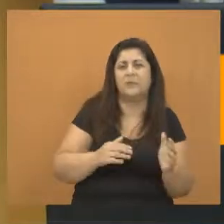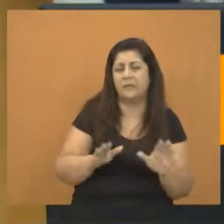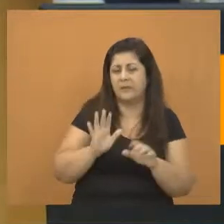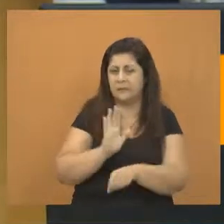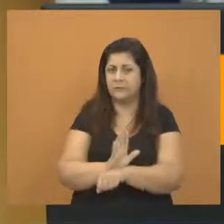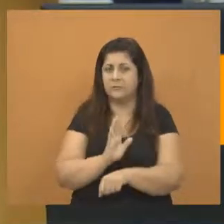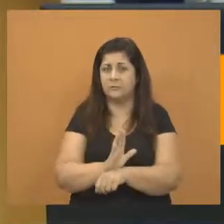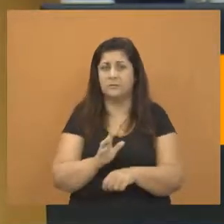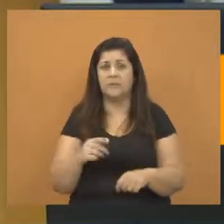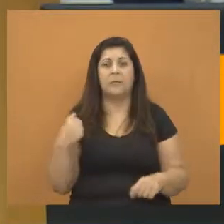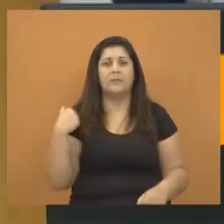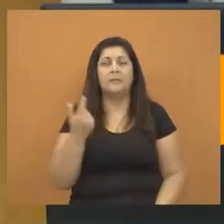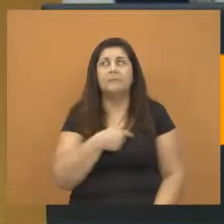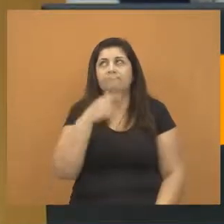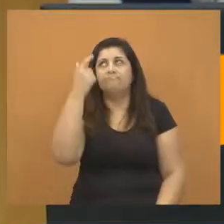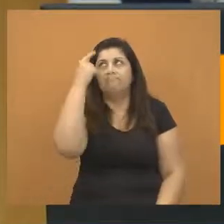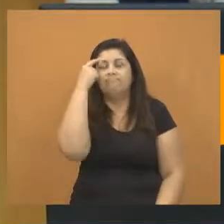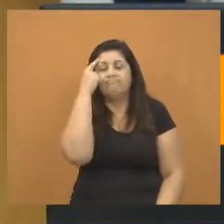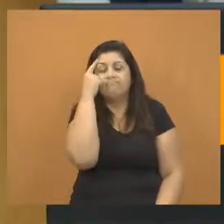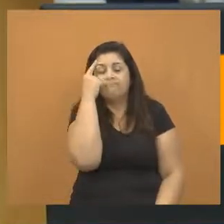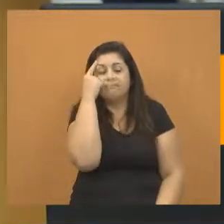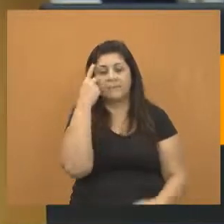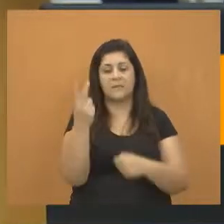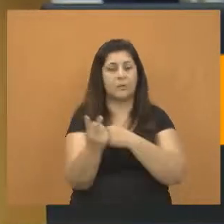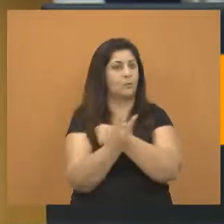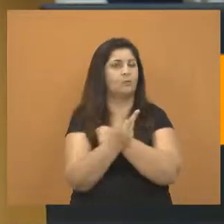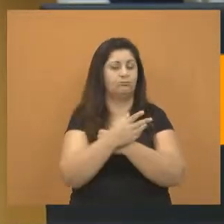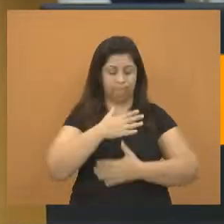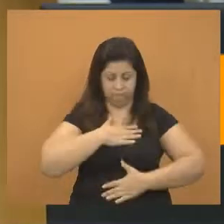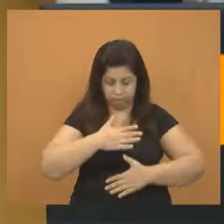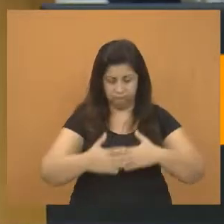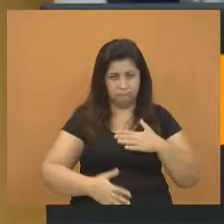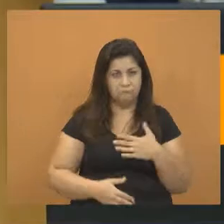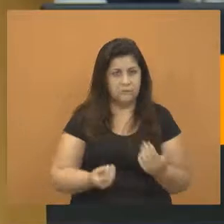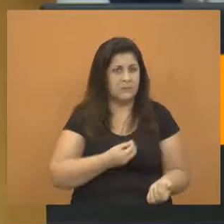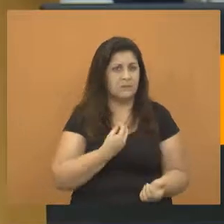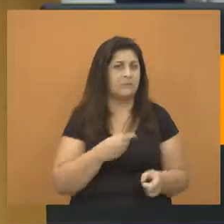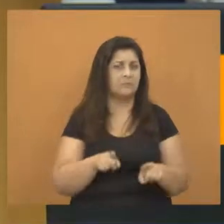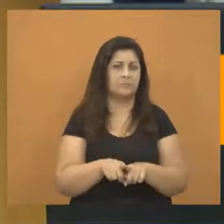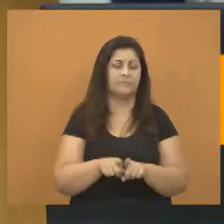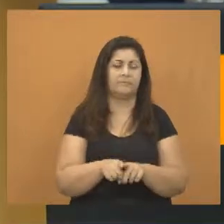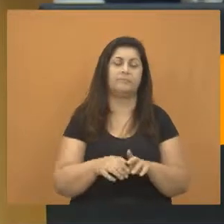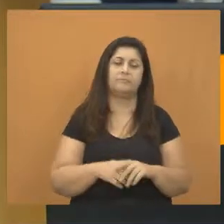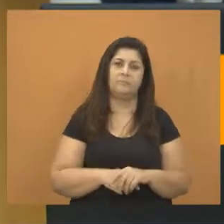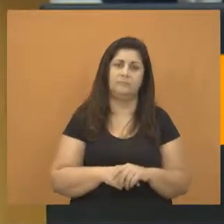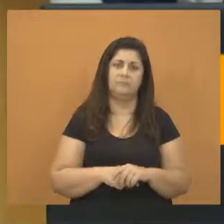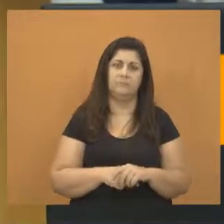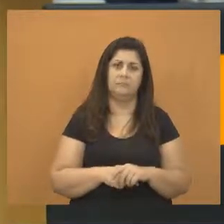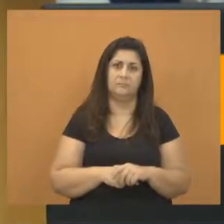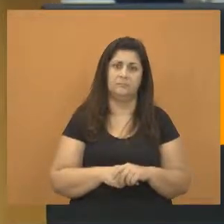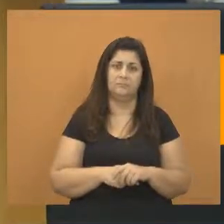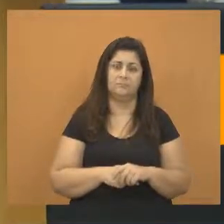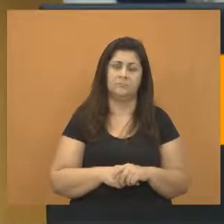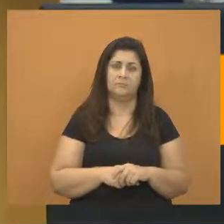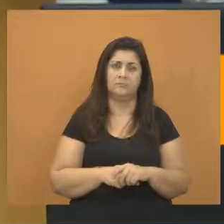gente pensar em querer cuidar da nossa vida e na qualidade de vida de cada um de nós.